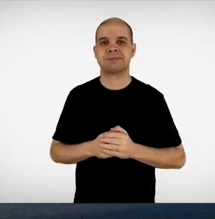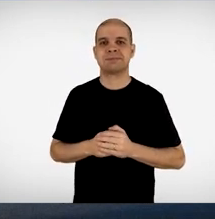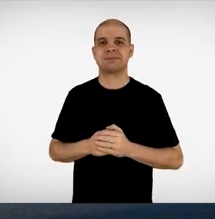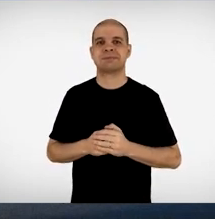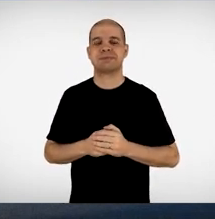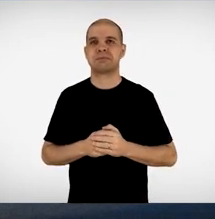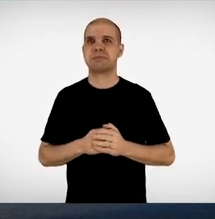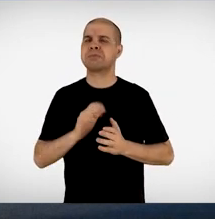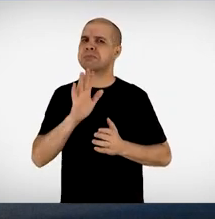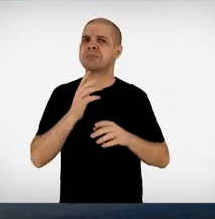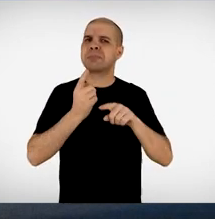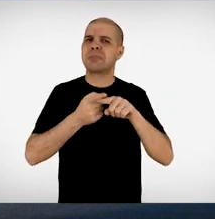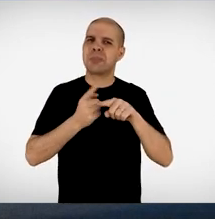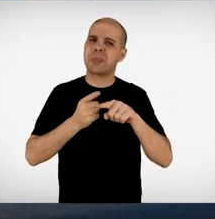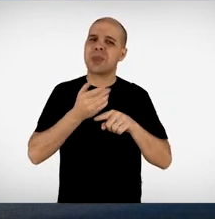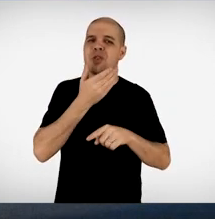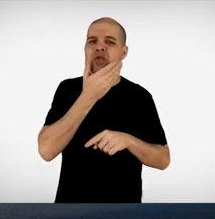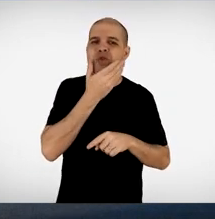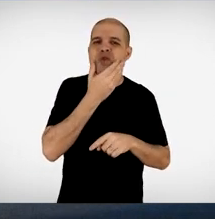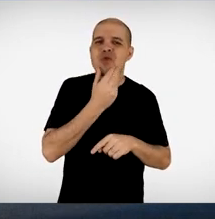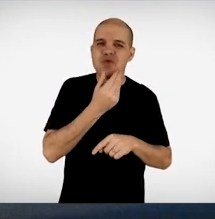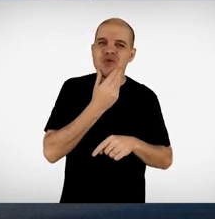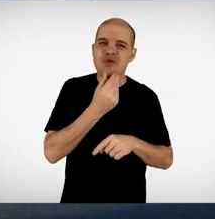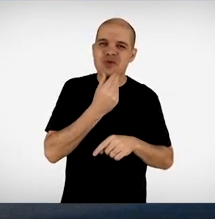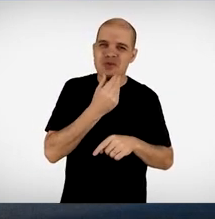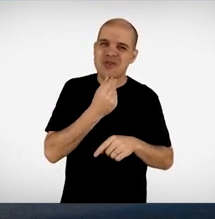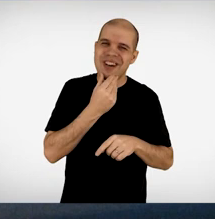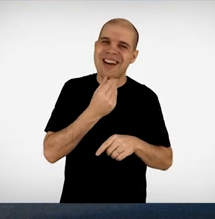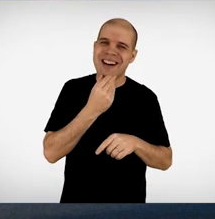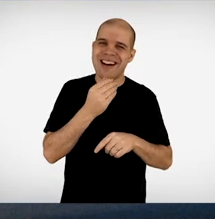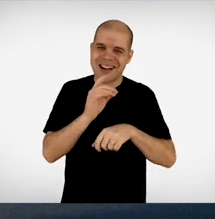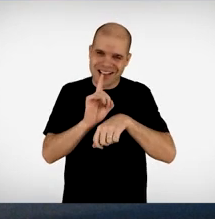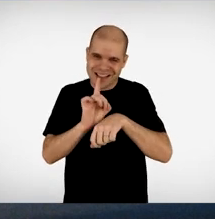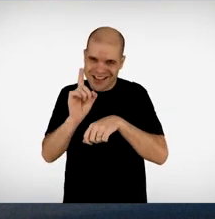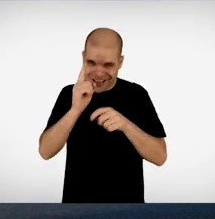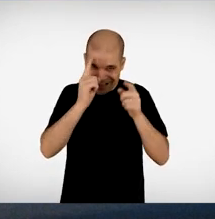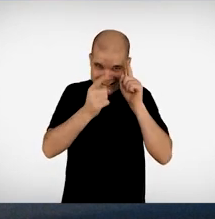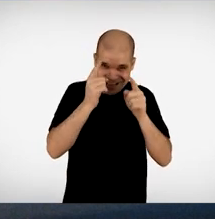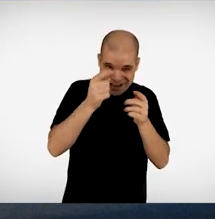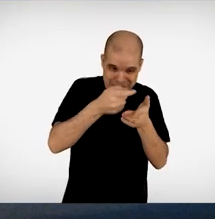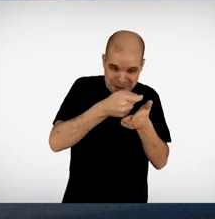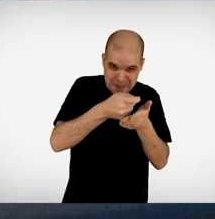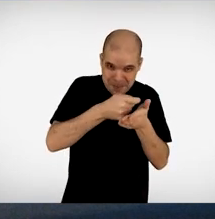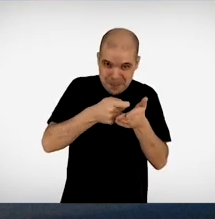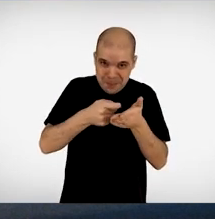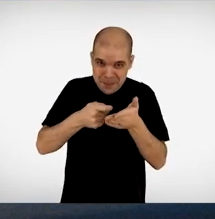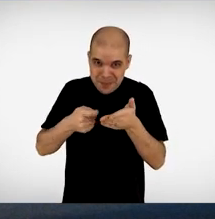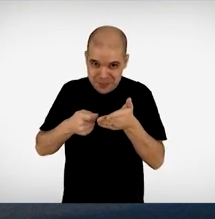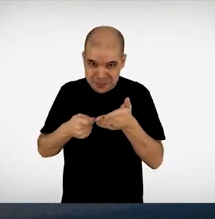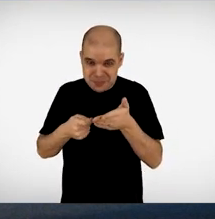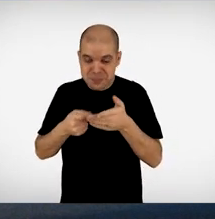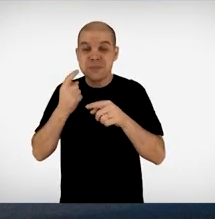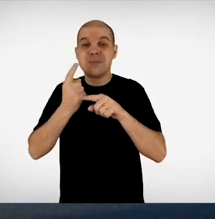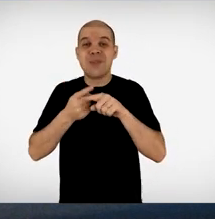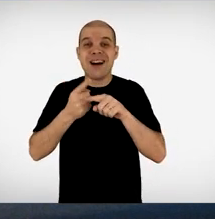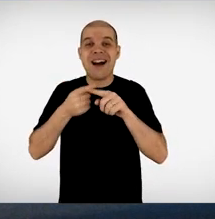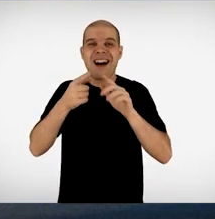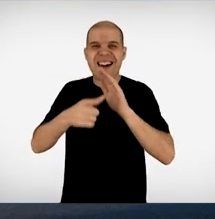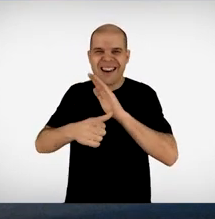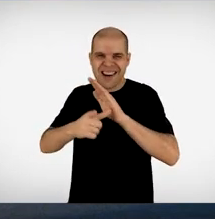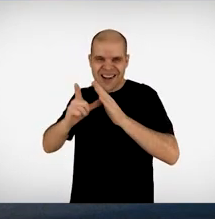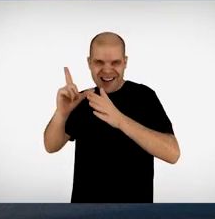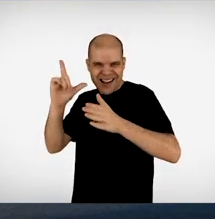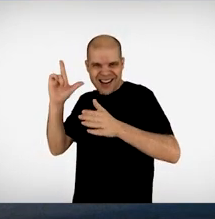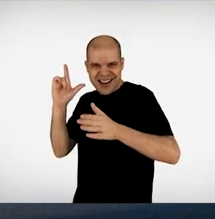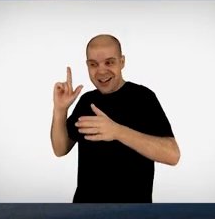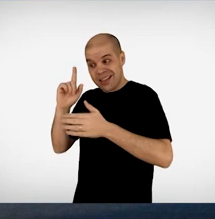verdade, ele fala isso. E ele fala, eu me senti a pior pessoa do mundo. E ele fez também as escolhas dele. Eu acho que a pior pessoa do mundo é aquela que